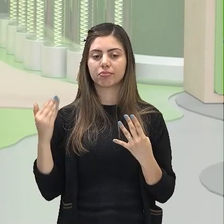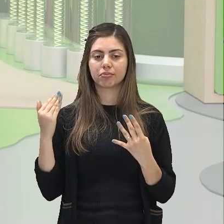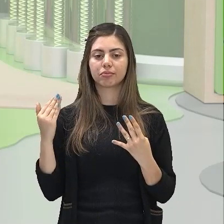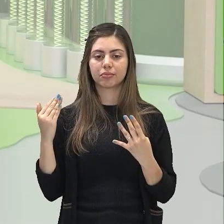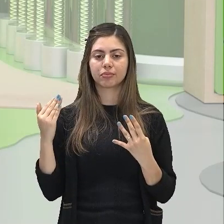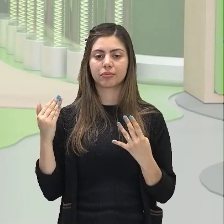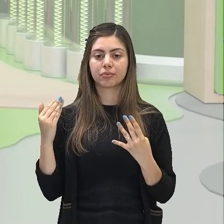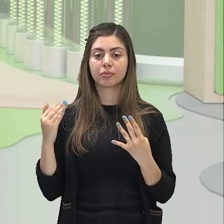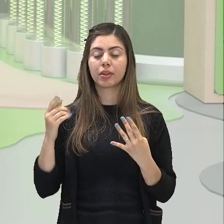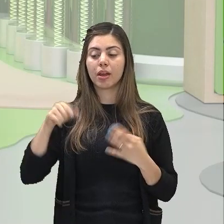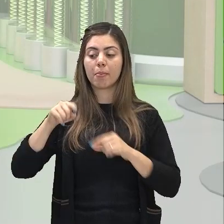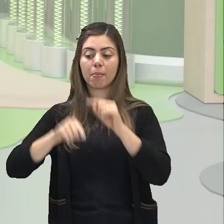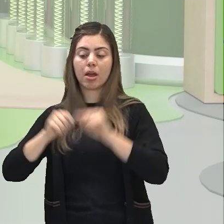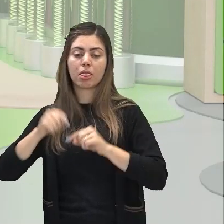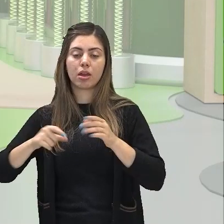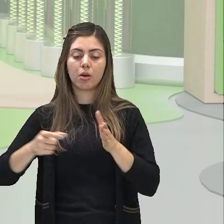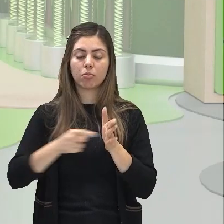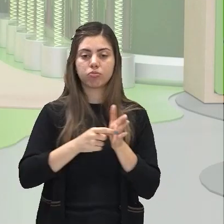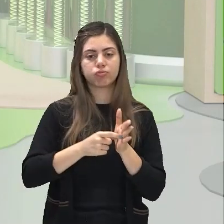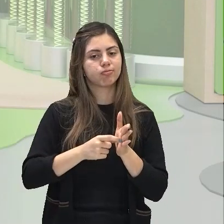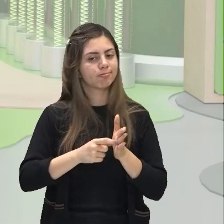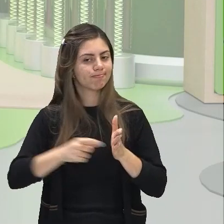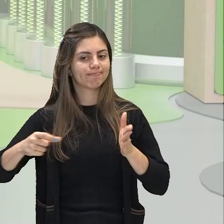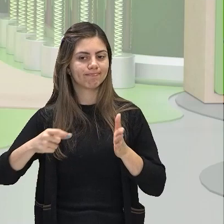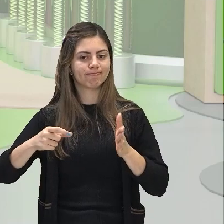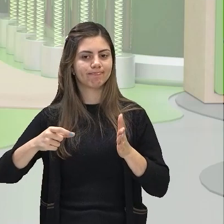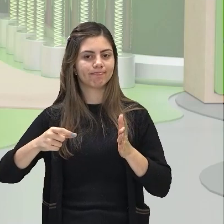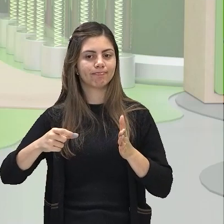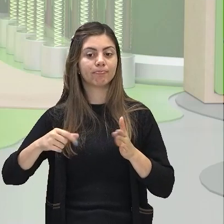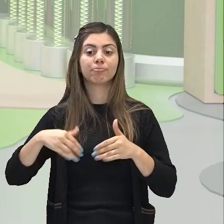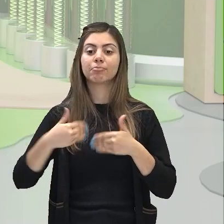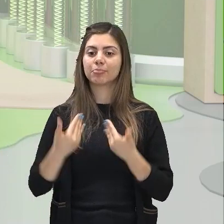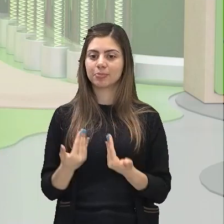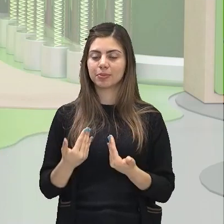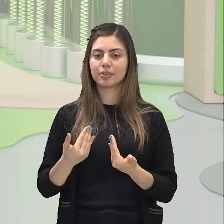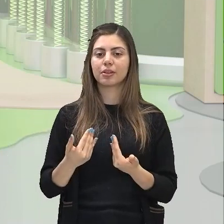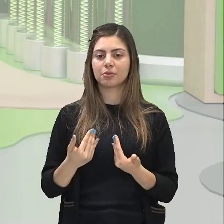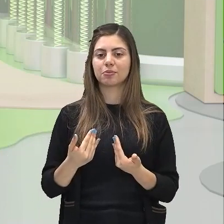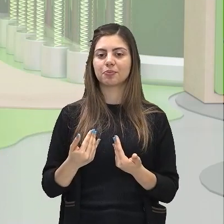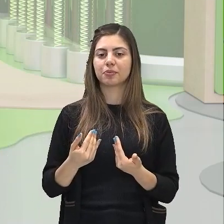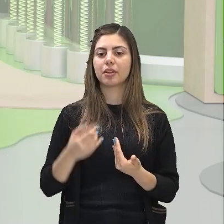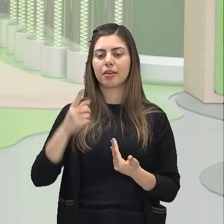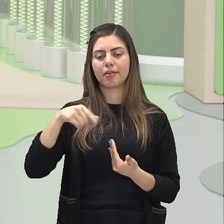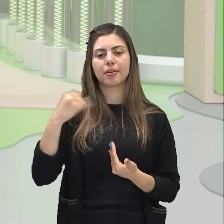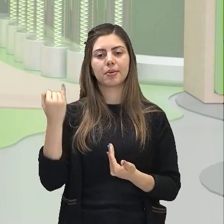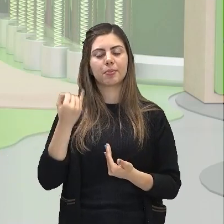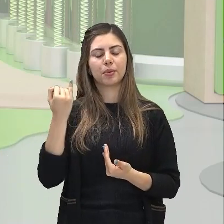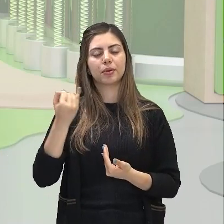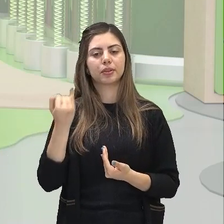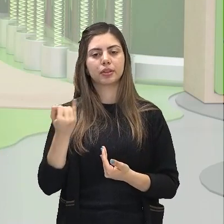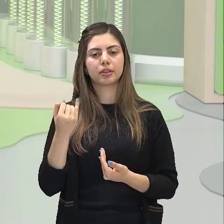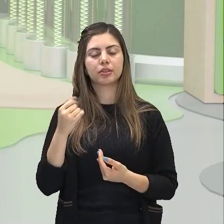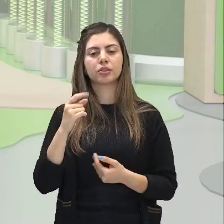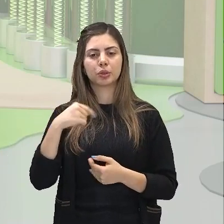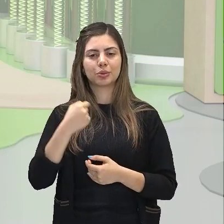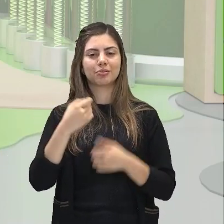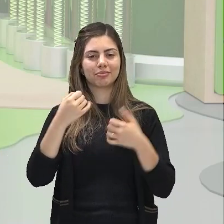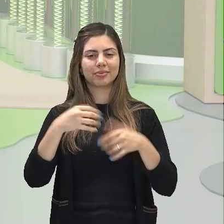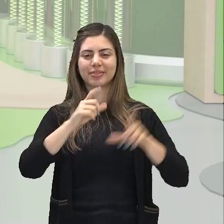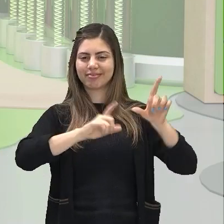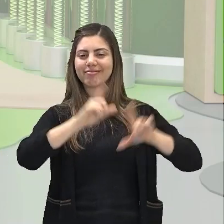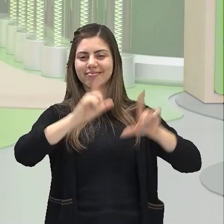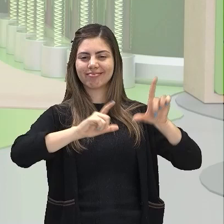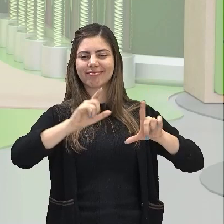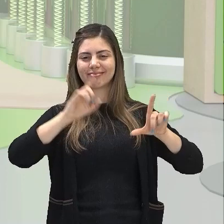energia em casa. Tire os eletrônicos da tomada, e a gente cansou aí de falar, né, sobre esse ponto, né? A gente falou sobre a televisão, você